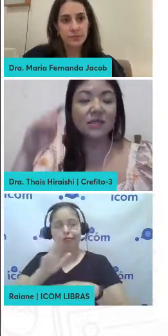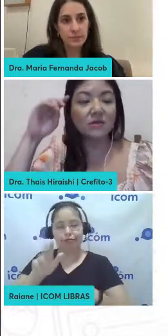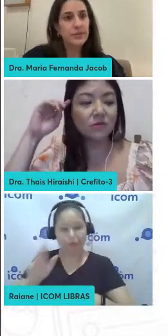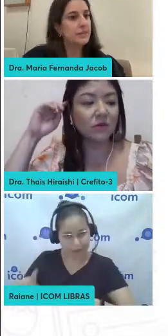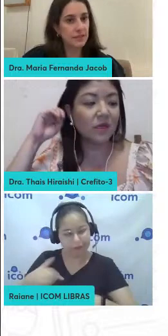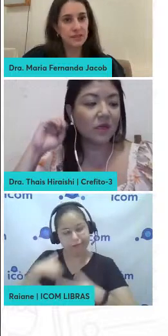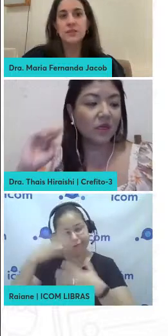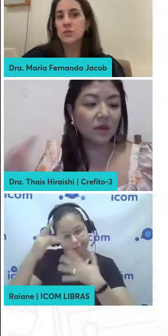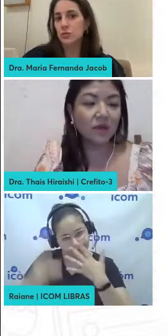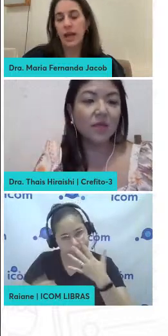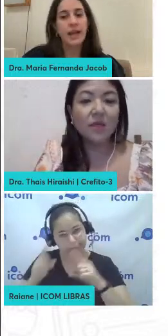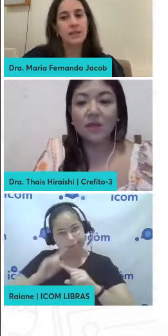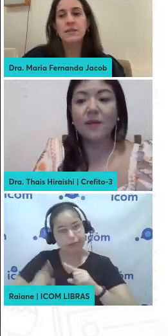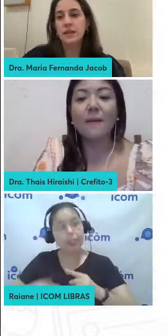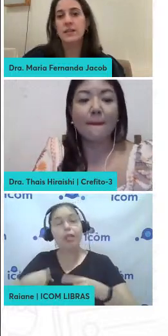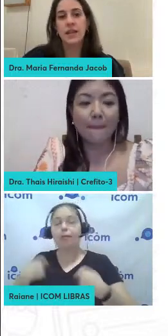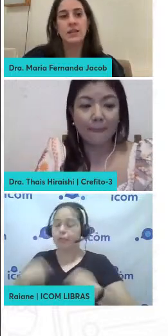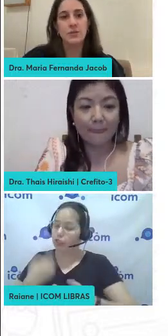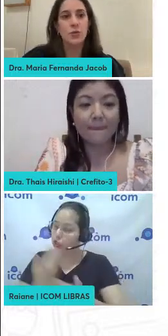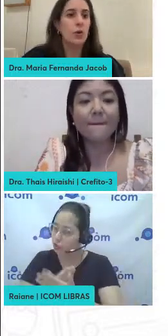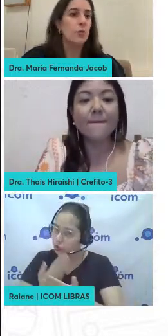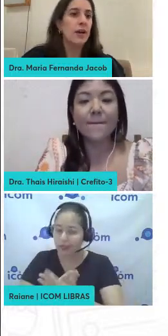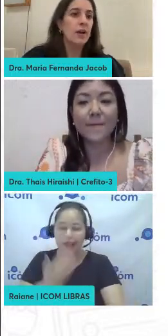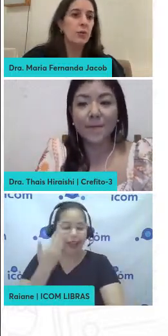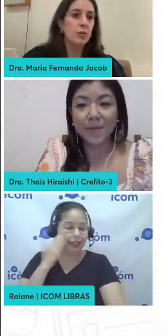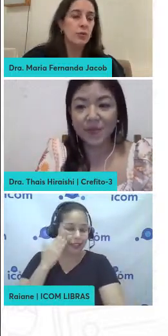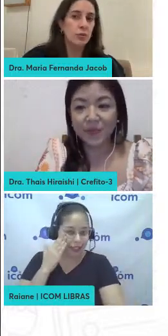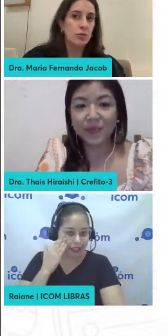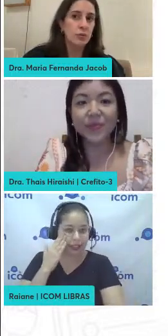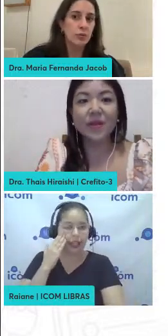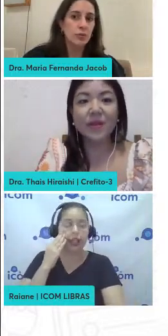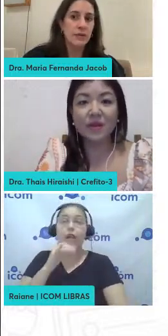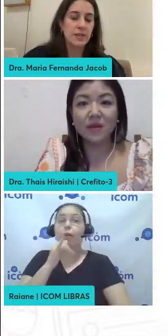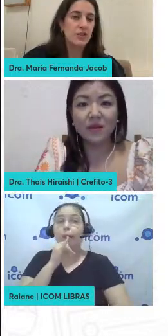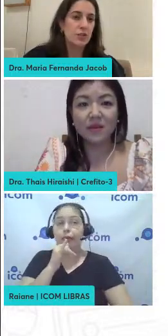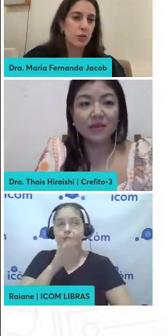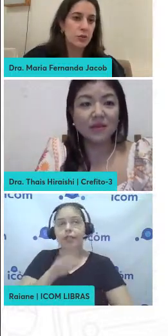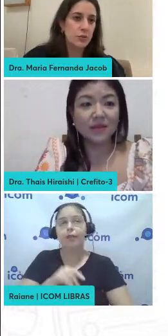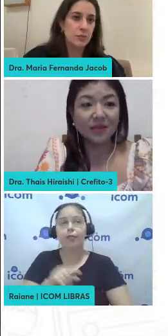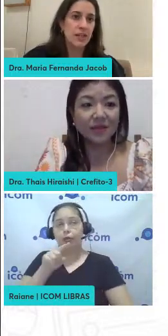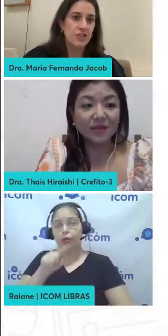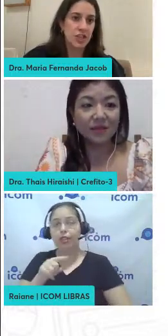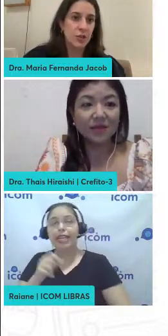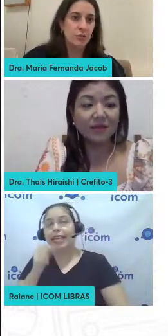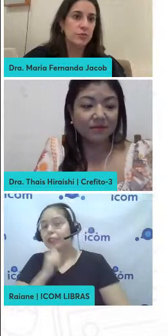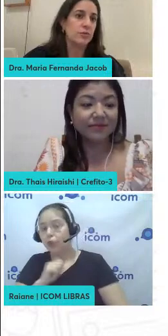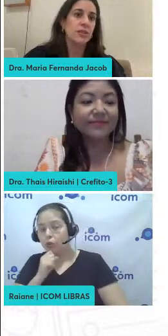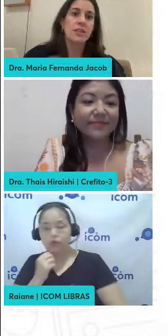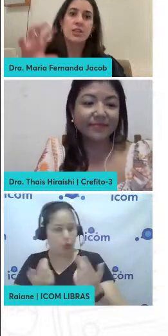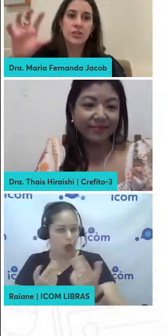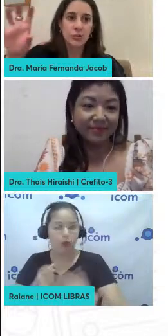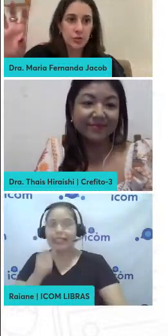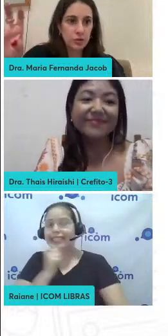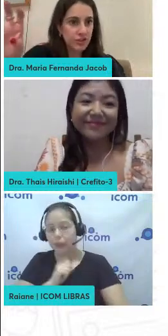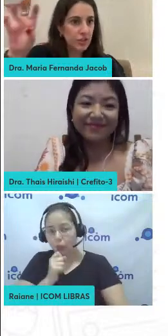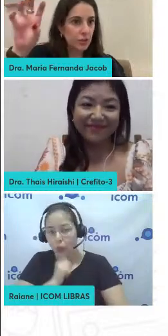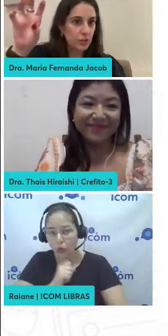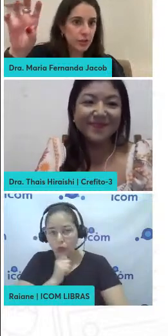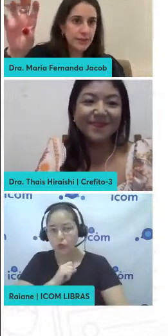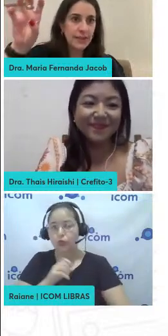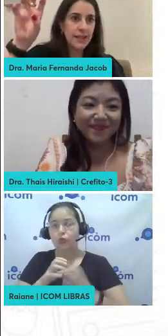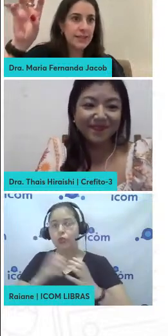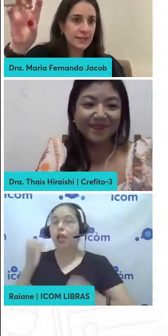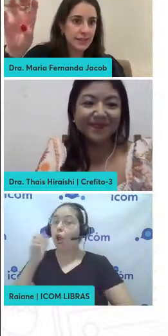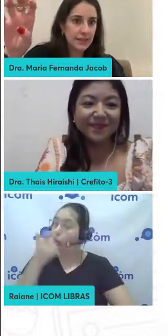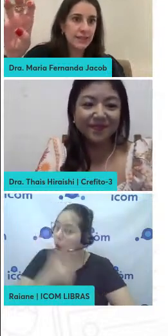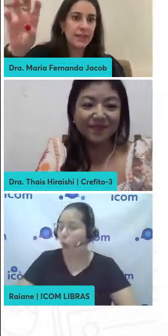né? Então... Precisa estudar e entender isso. Como é o paciente idoso também, a geronto. Gerontologia é